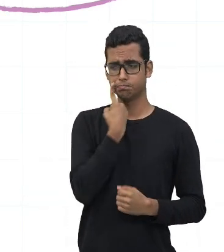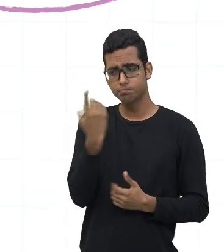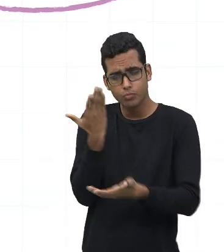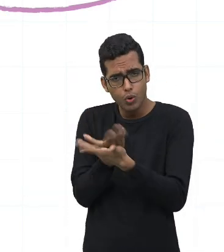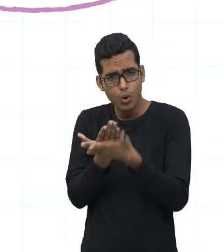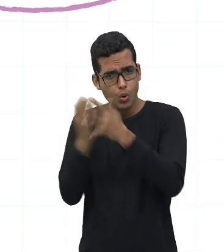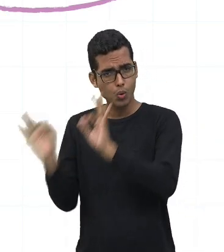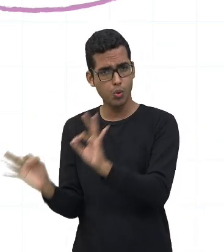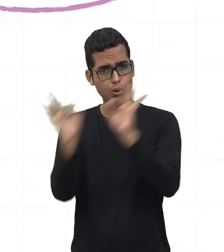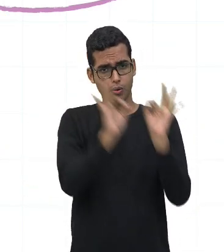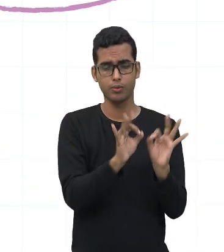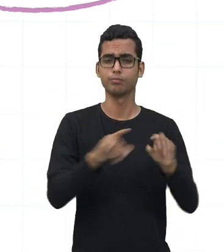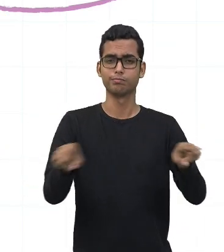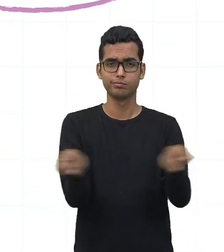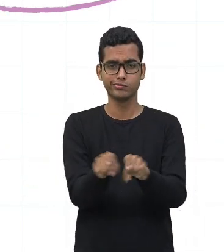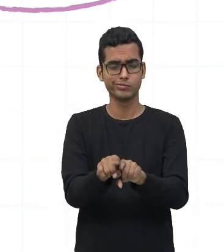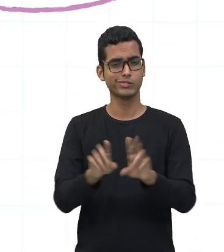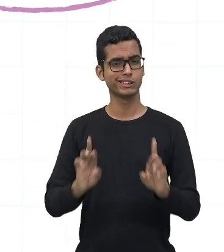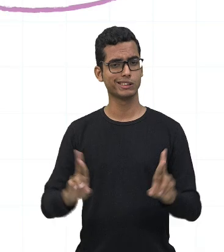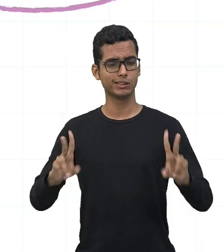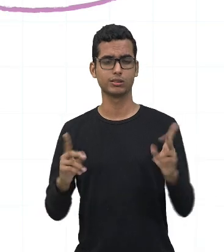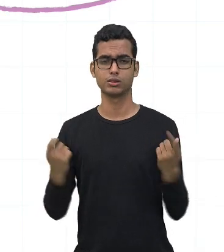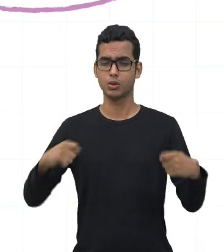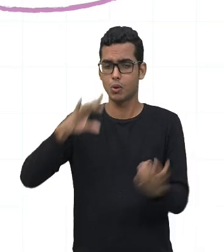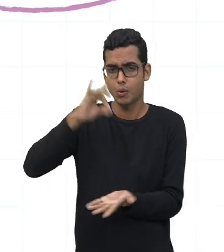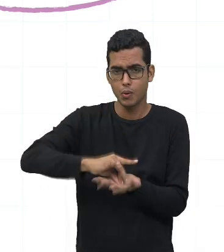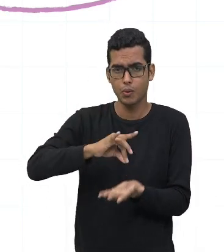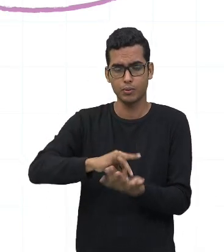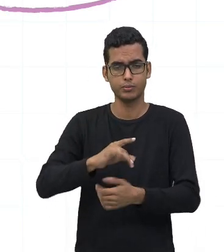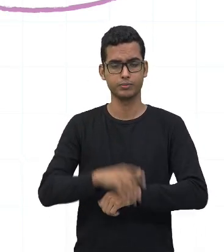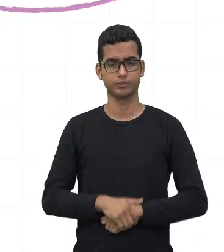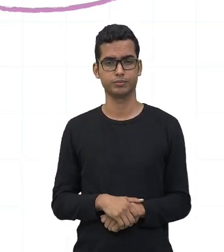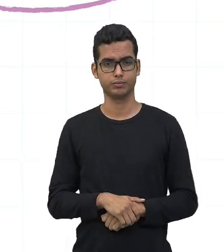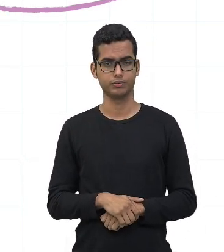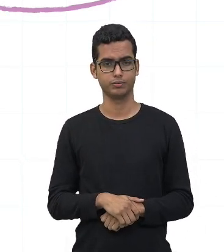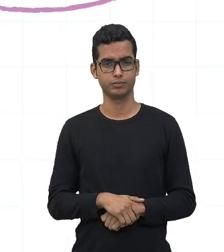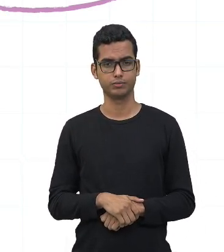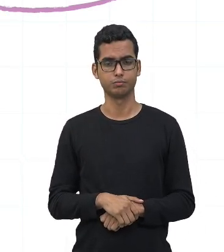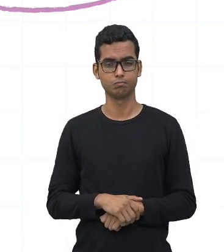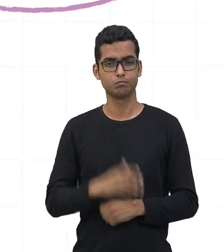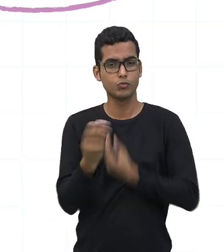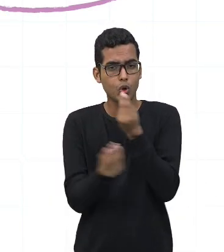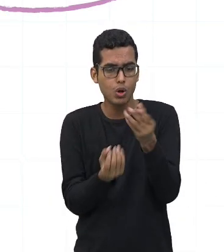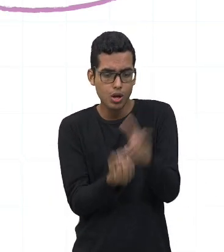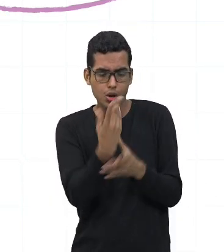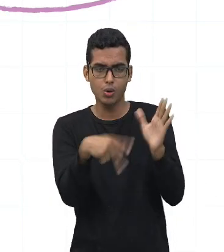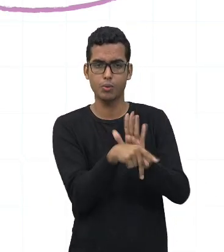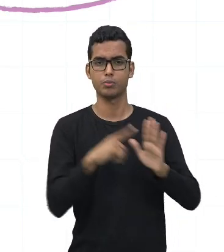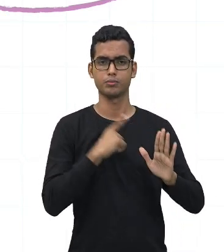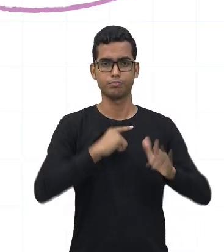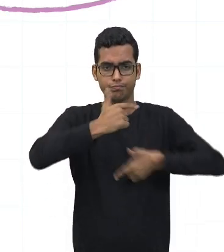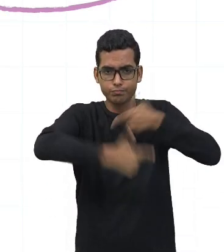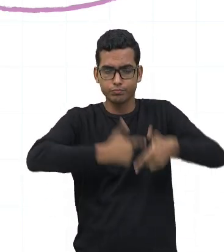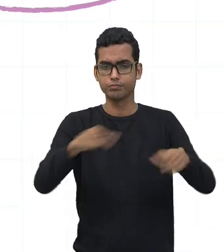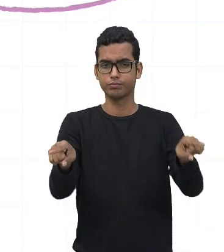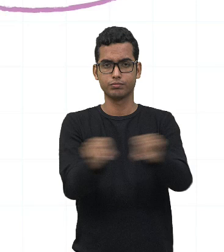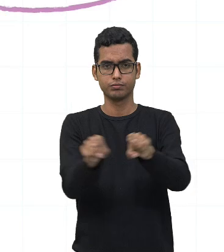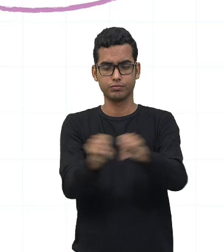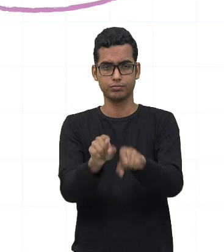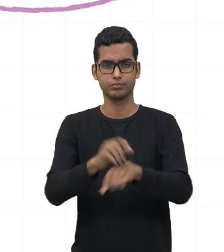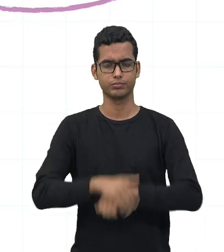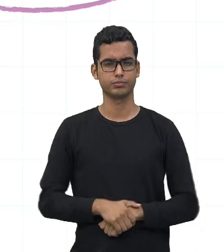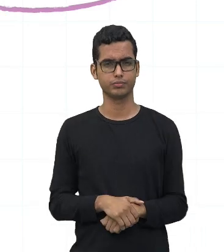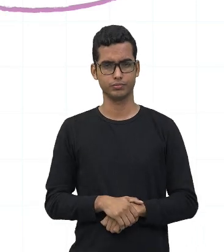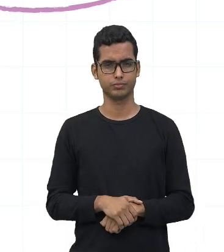ser diferenciado, começou a haver uma forma diferente de produzir o trabalho, né? O mercado